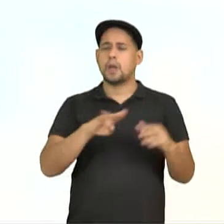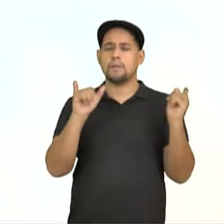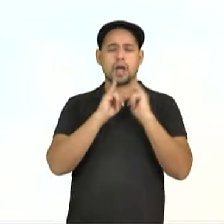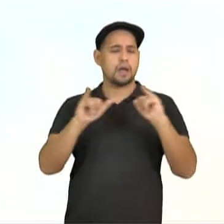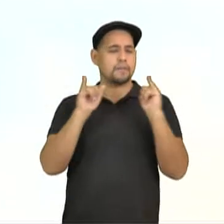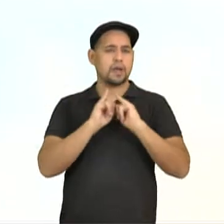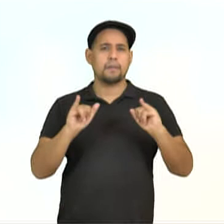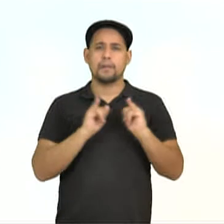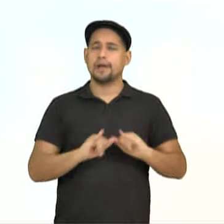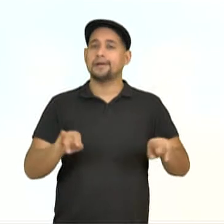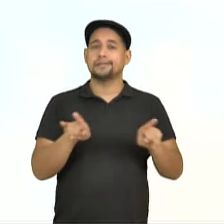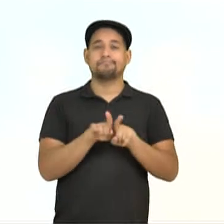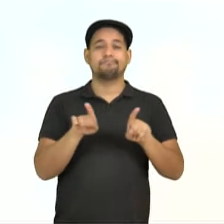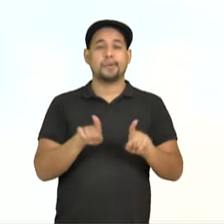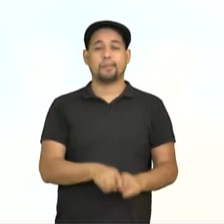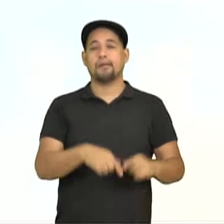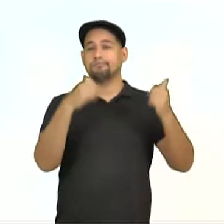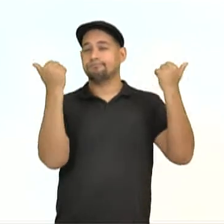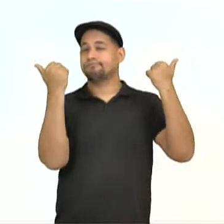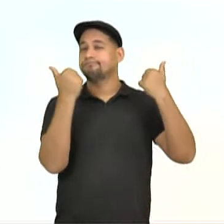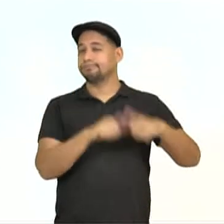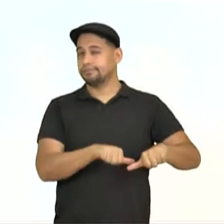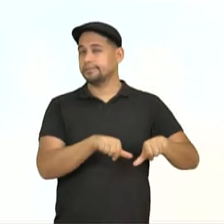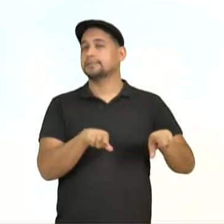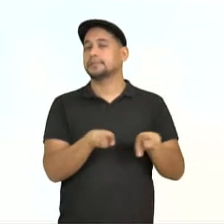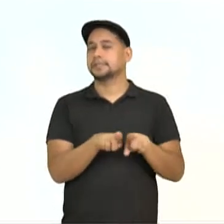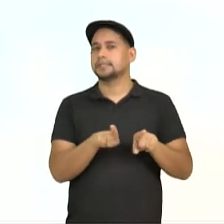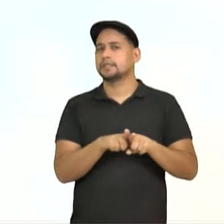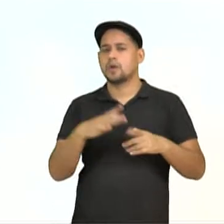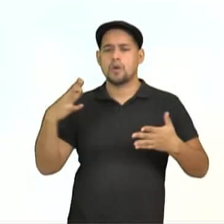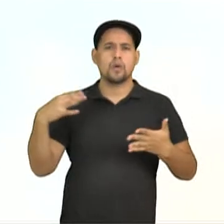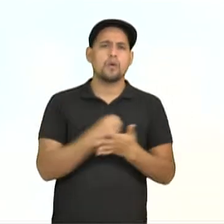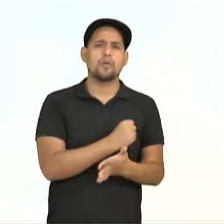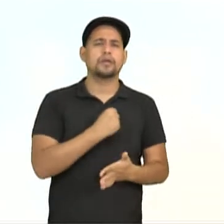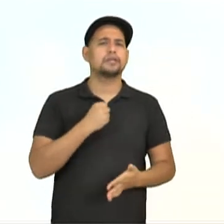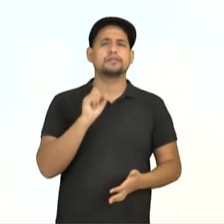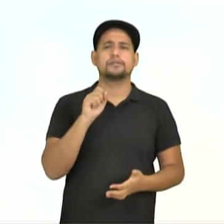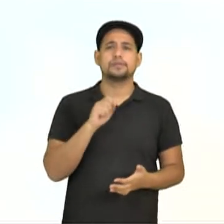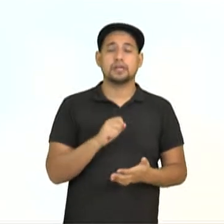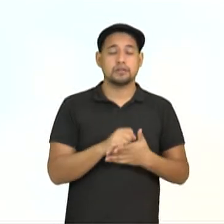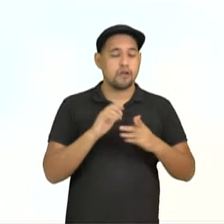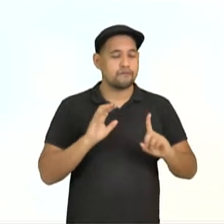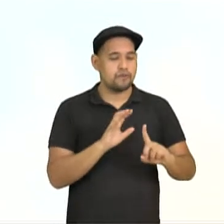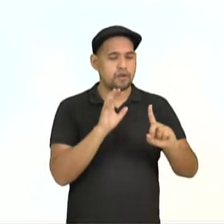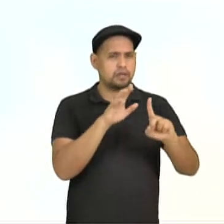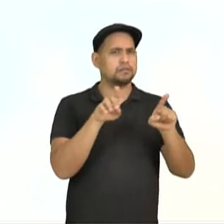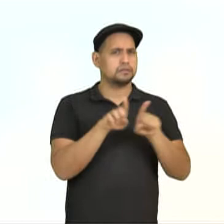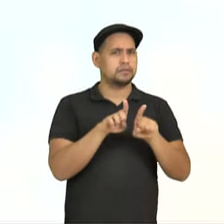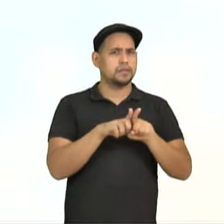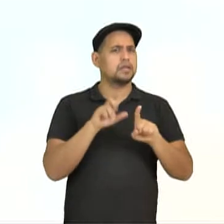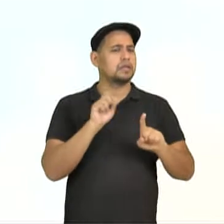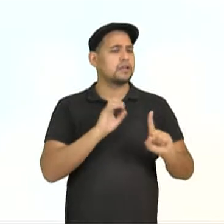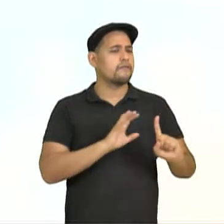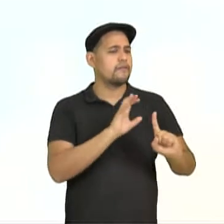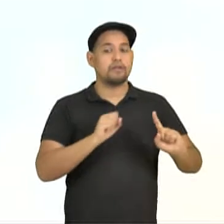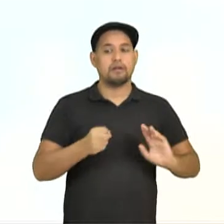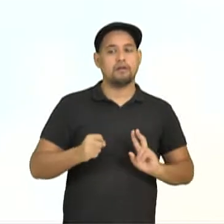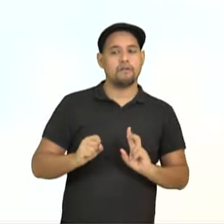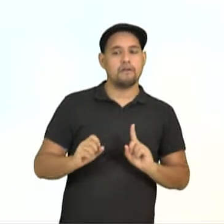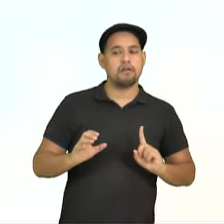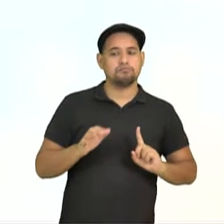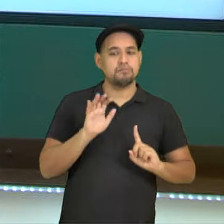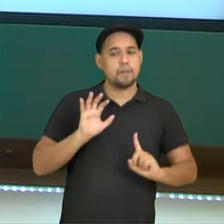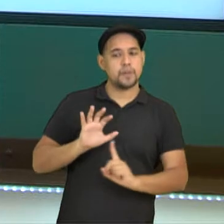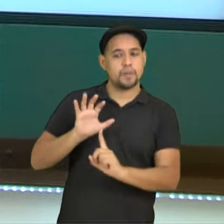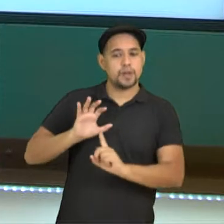para desqualificar o inimigo. Conquista de áreas de influência. Quem influencia maior número de países